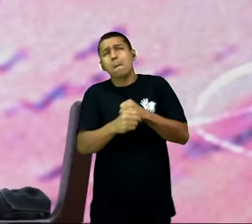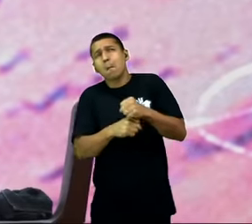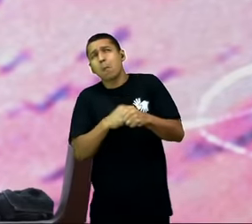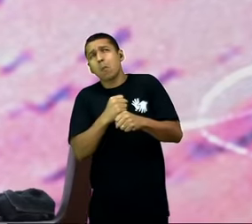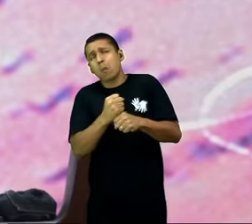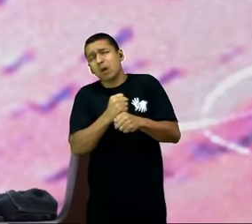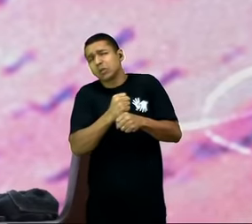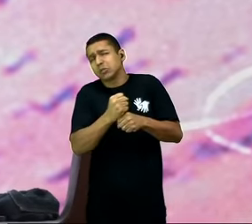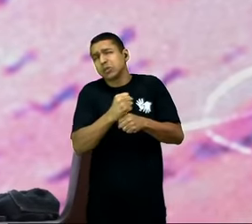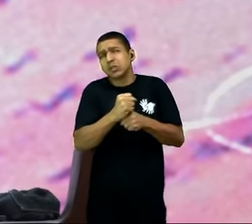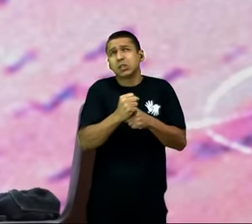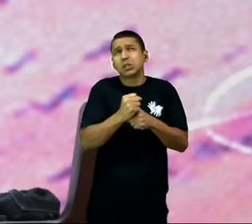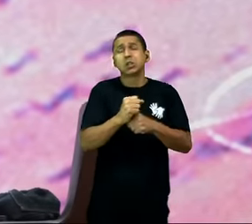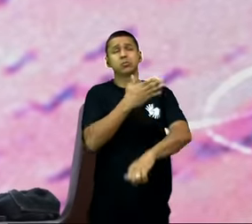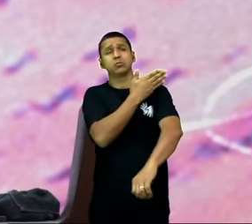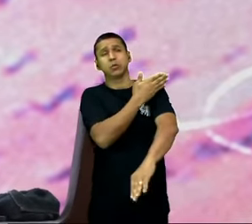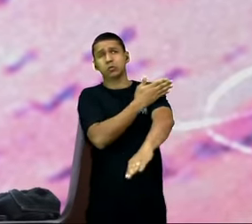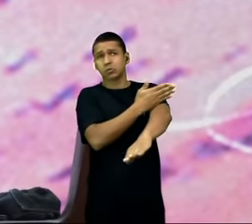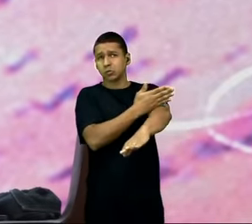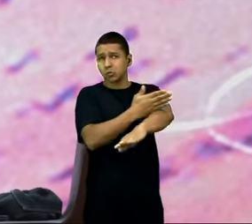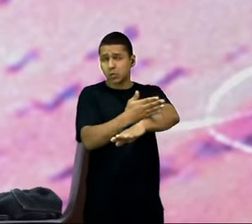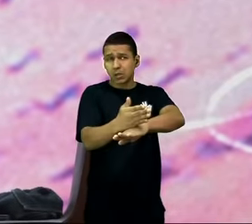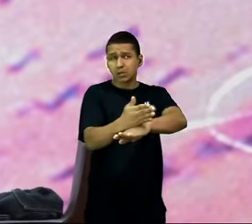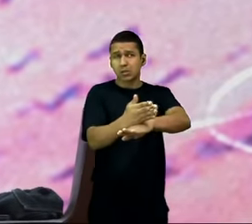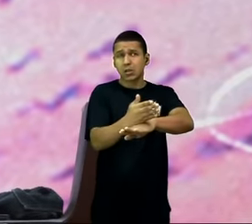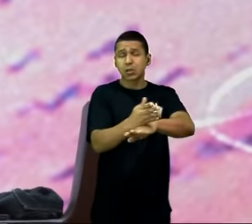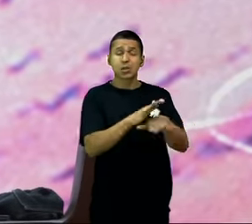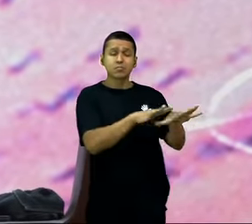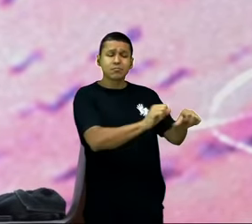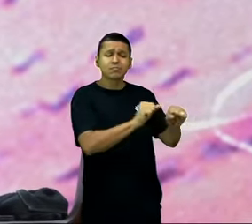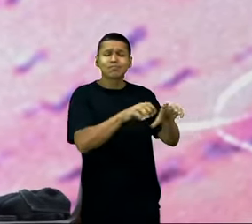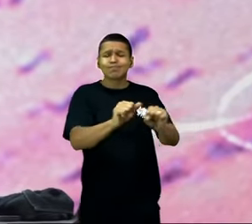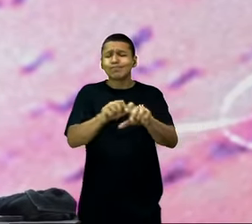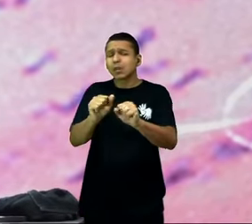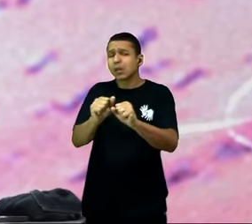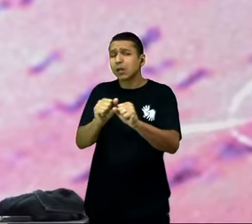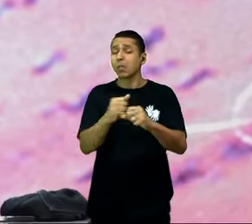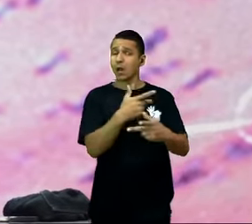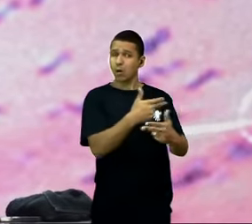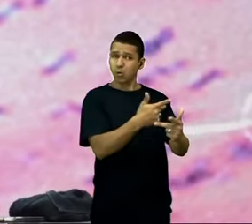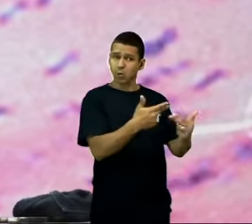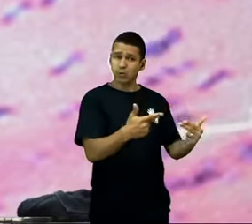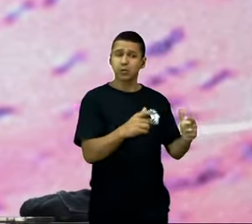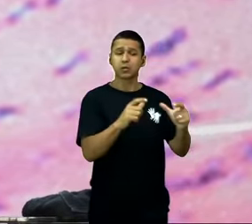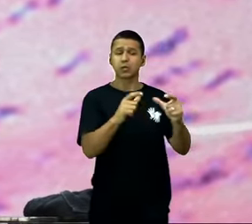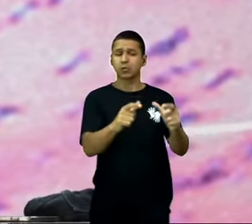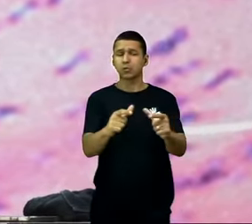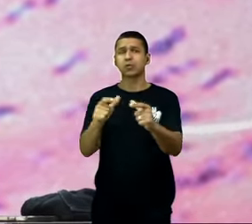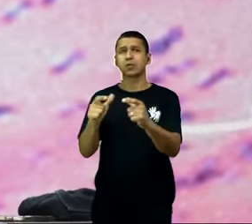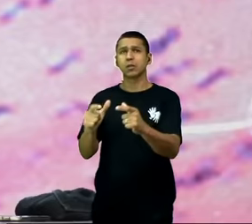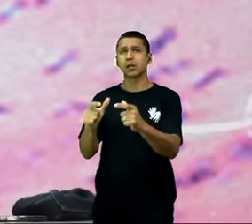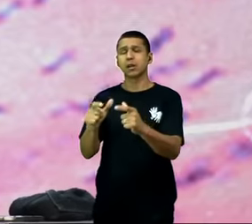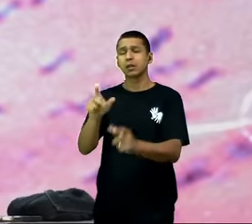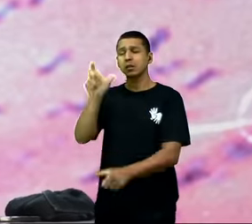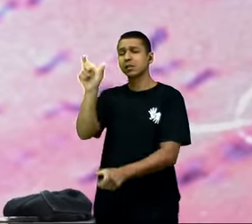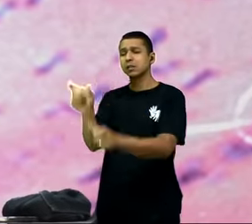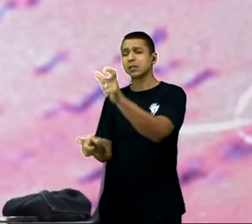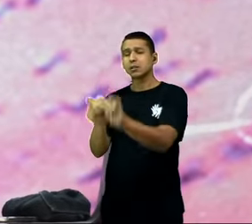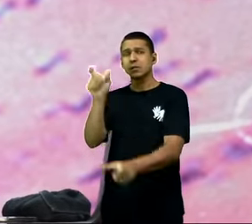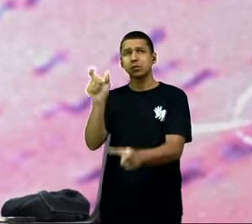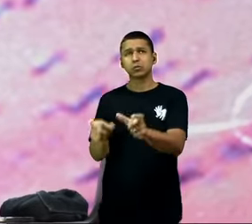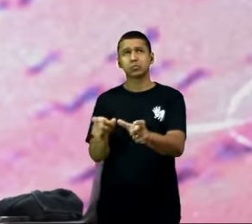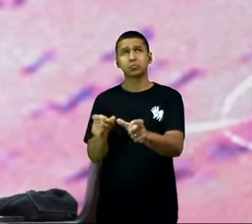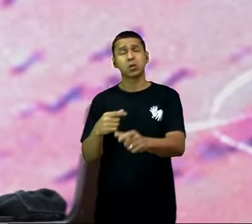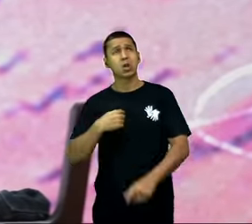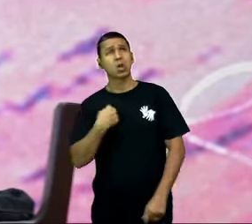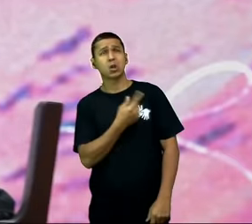apega mais a coisas, lugares e pessoas. Pode reparar, à medida que a gente vai ficando mais